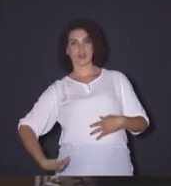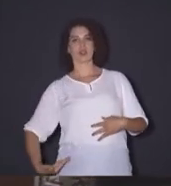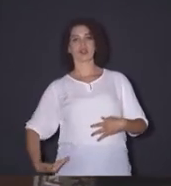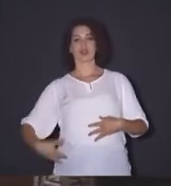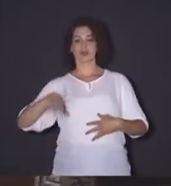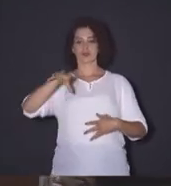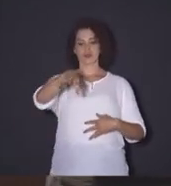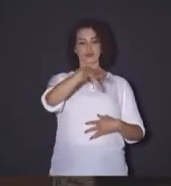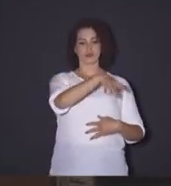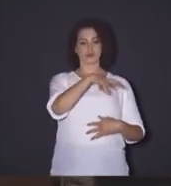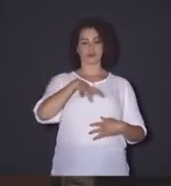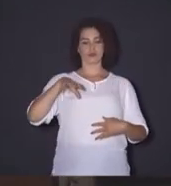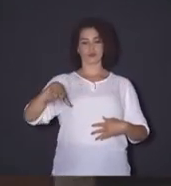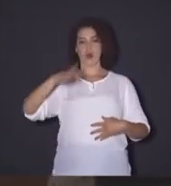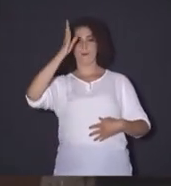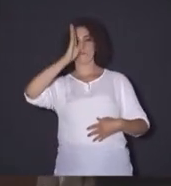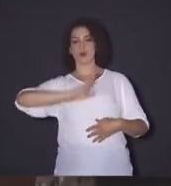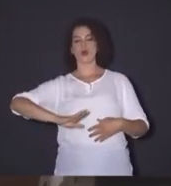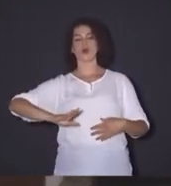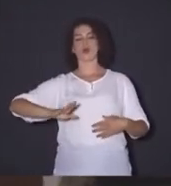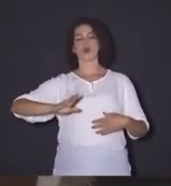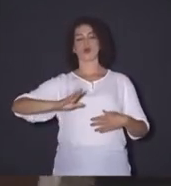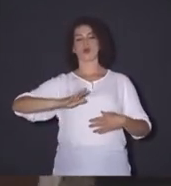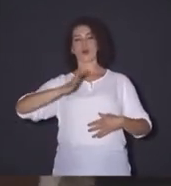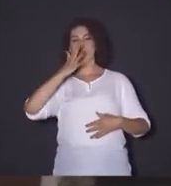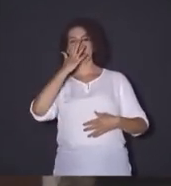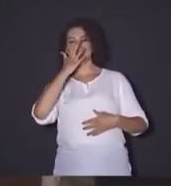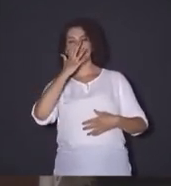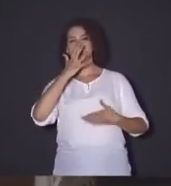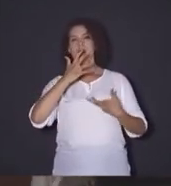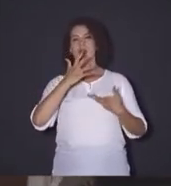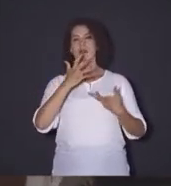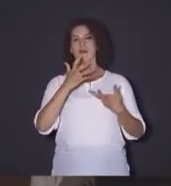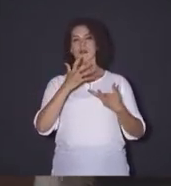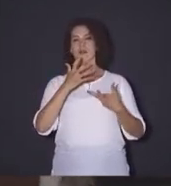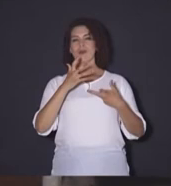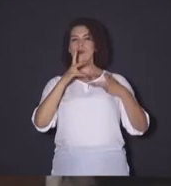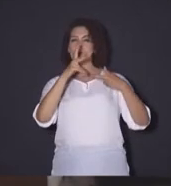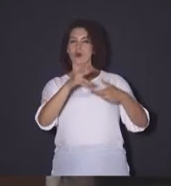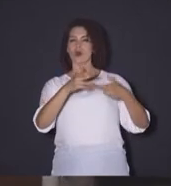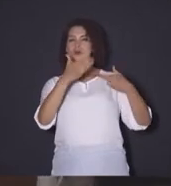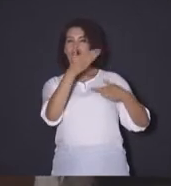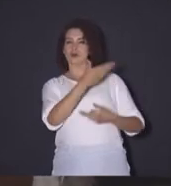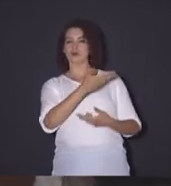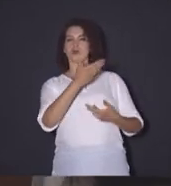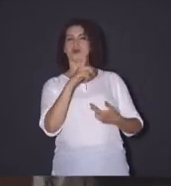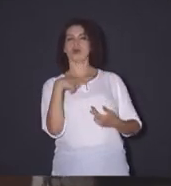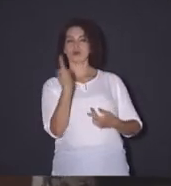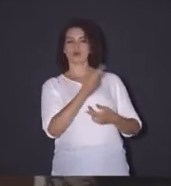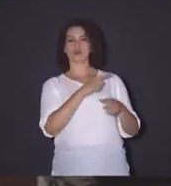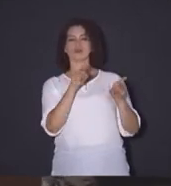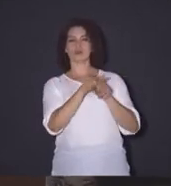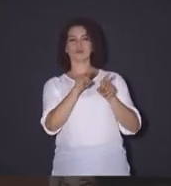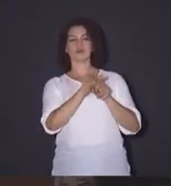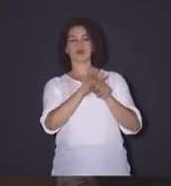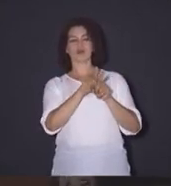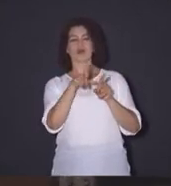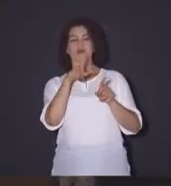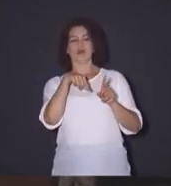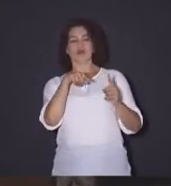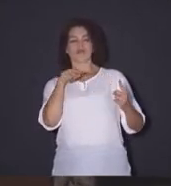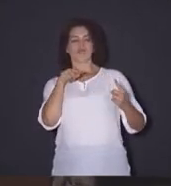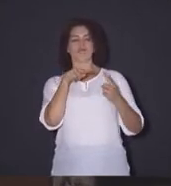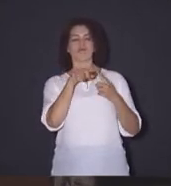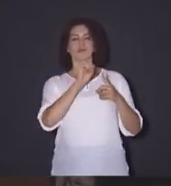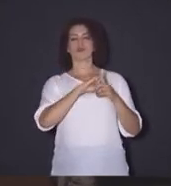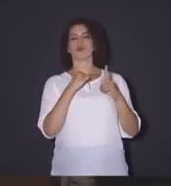que devem observar fazer esse papel que você faz porque todos nós temos essa função também social como é que